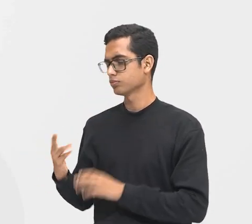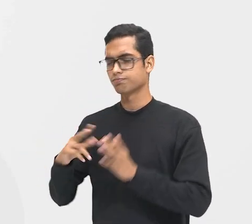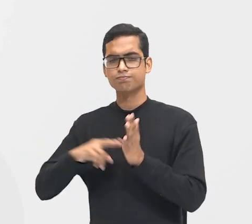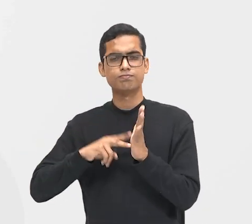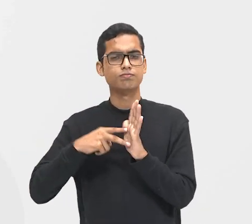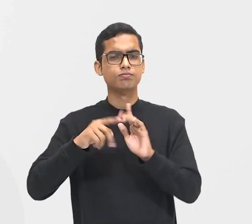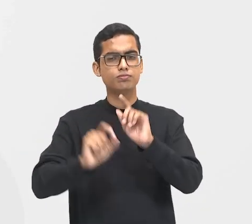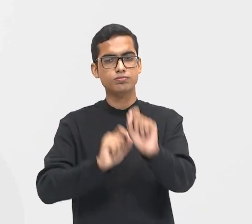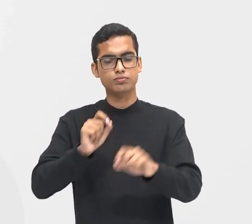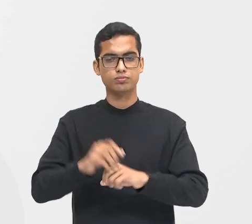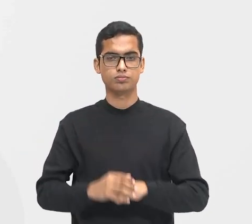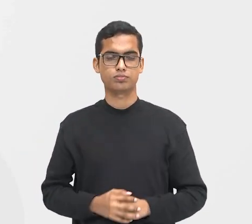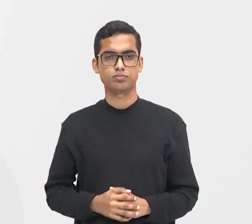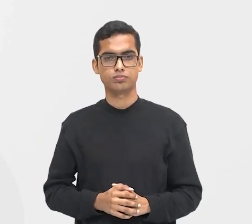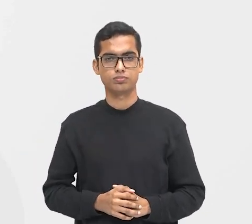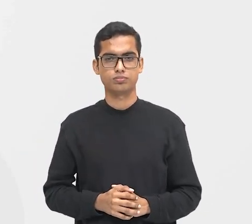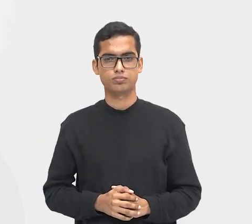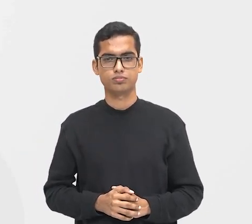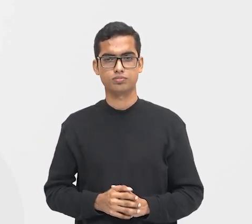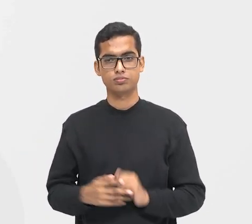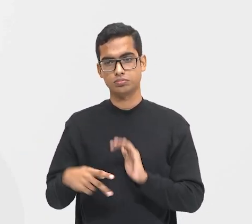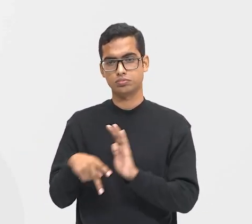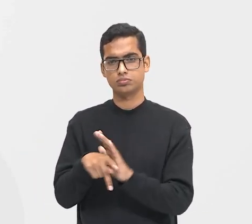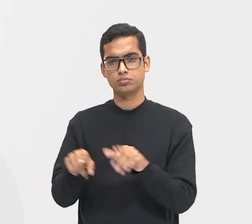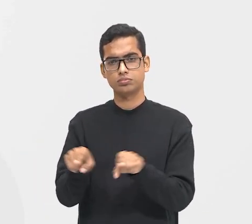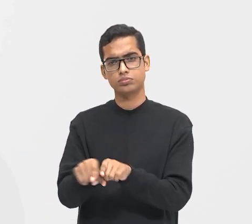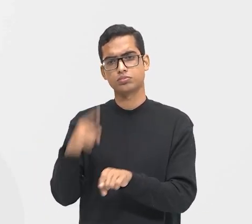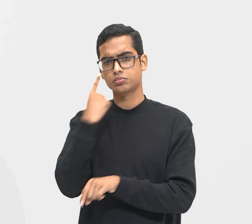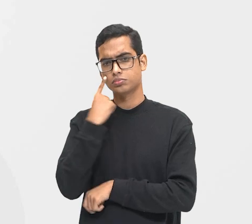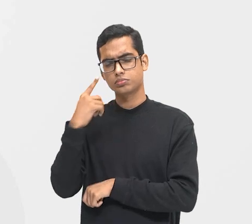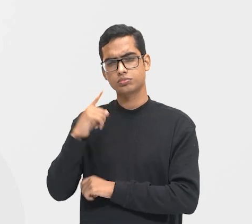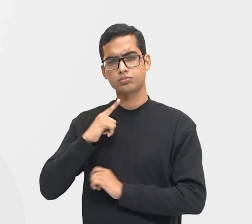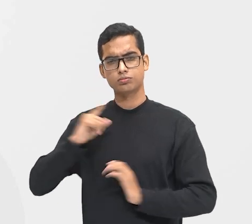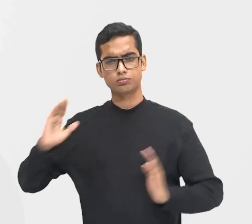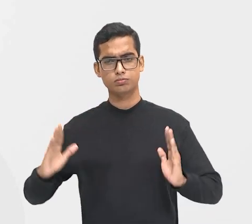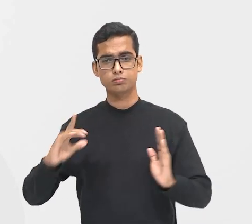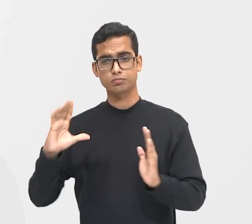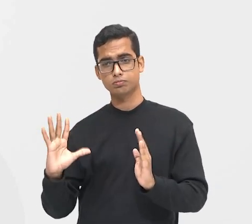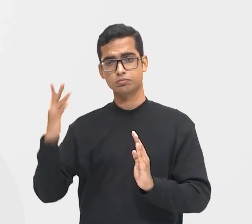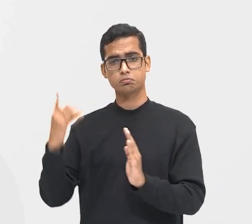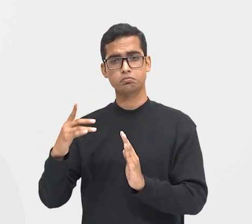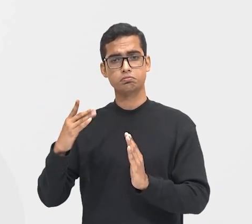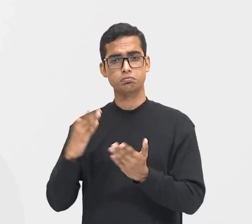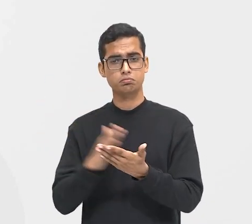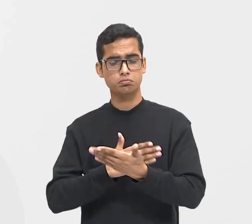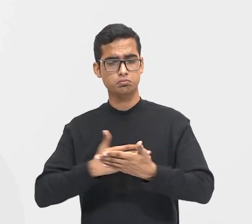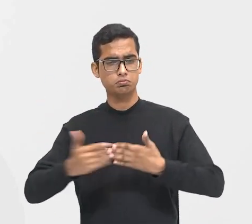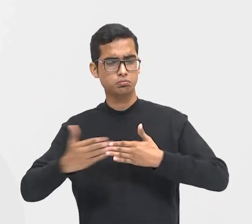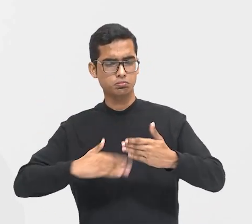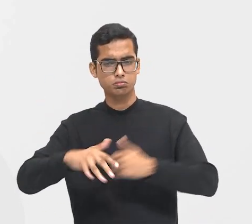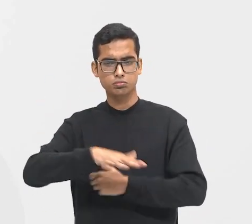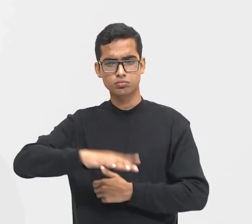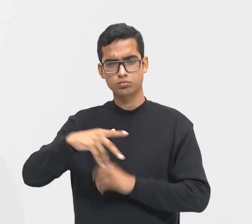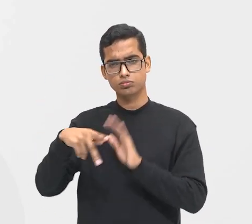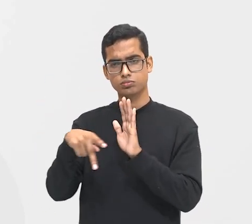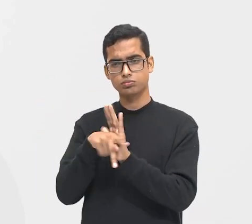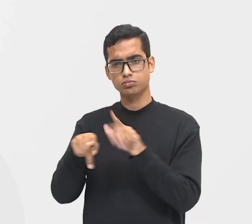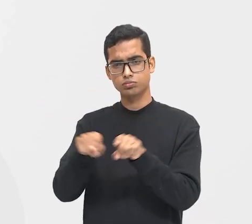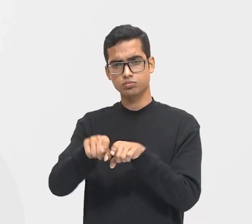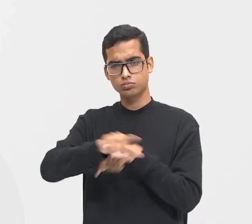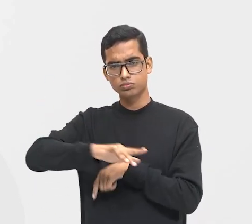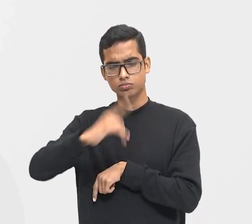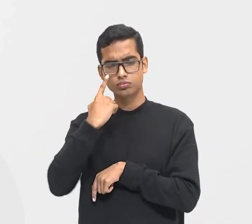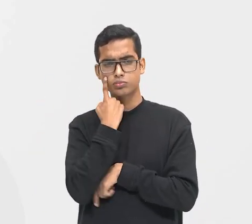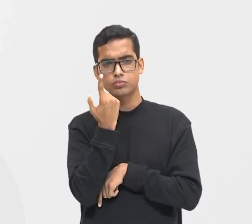Né? É uma perturbação periódica realizada em um ponto qualquer do espaço e que se propaga